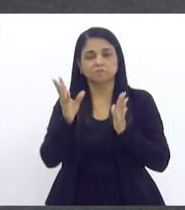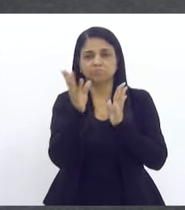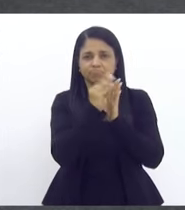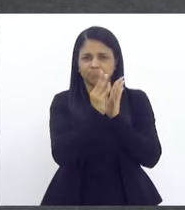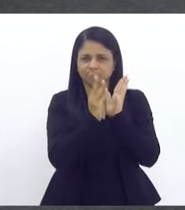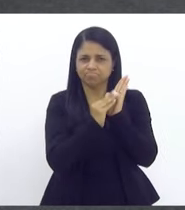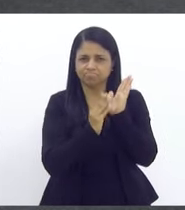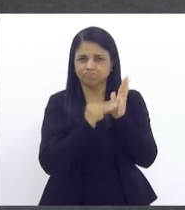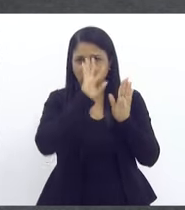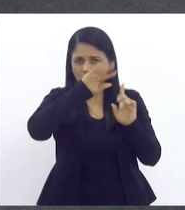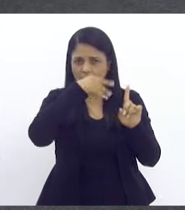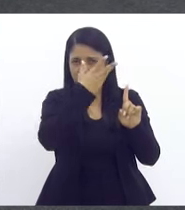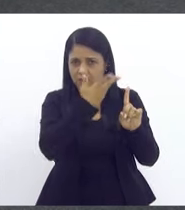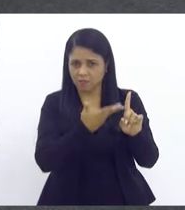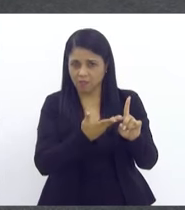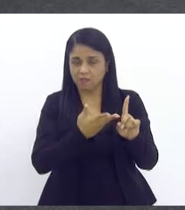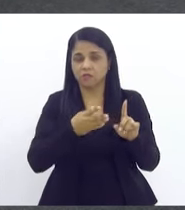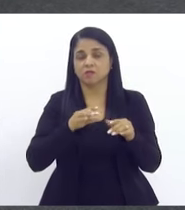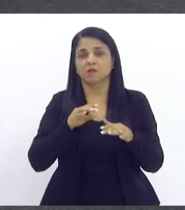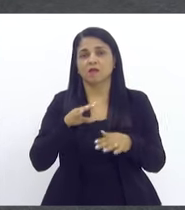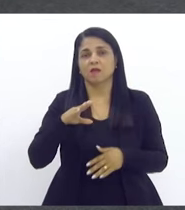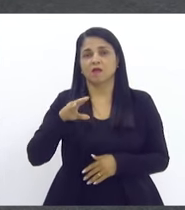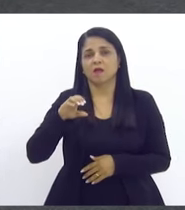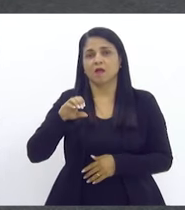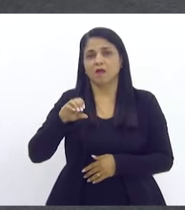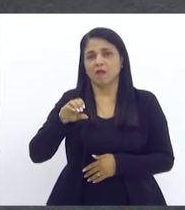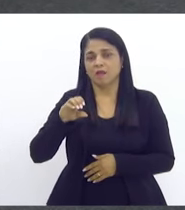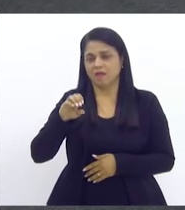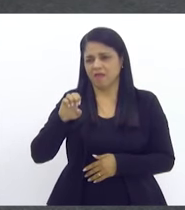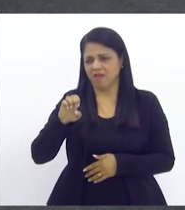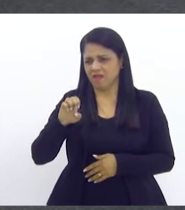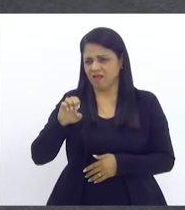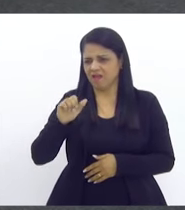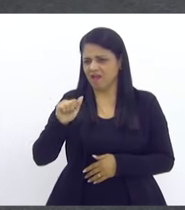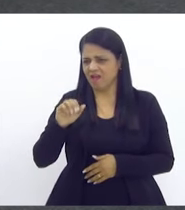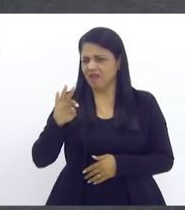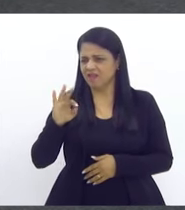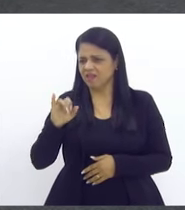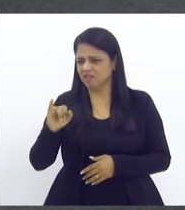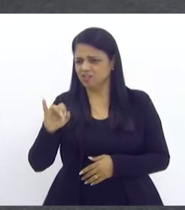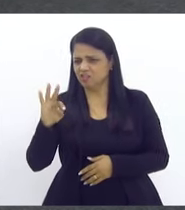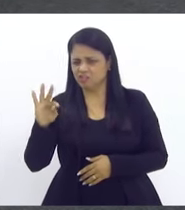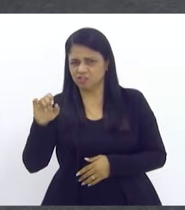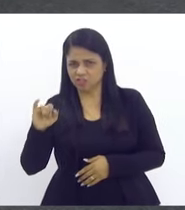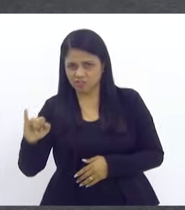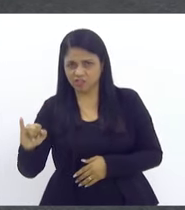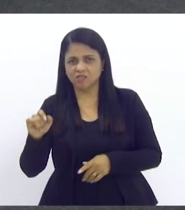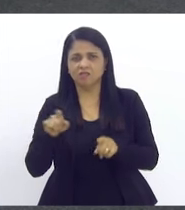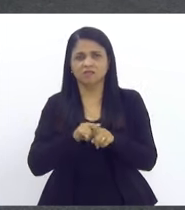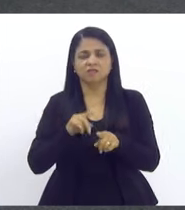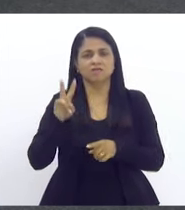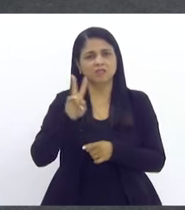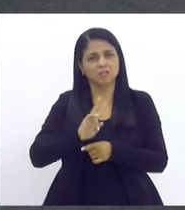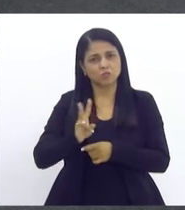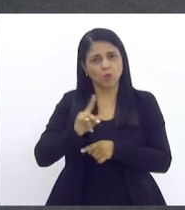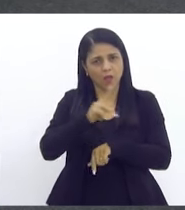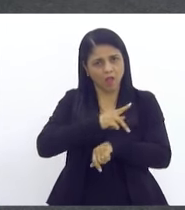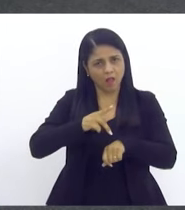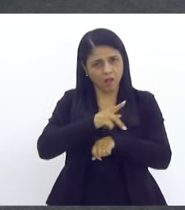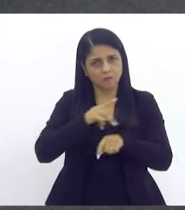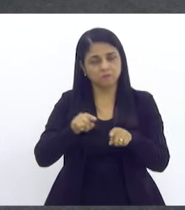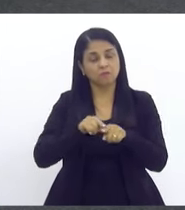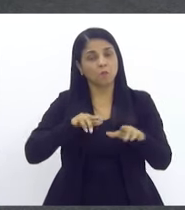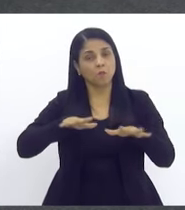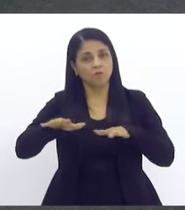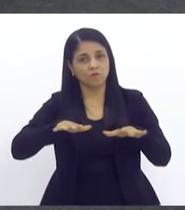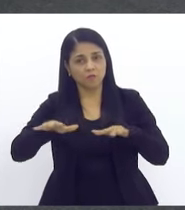para coletivos A Rede Mauol, Haiti Aqui, Venezuela Global, LGBT+, Movimento, que são